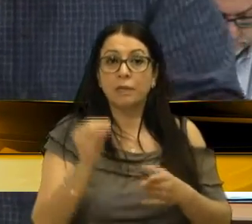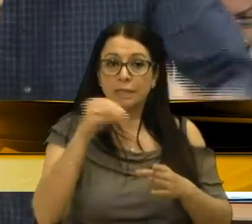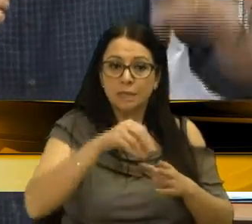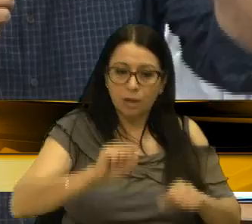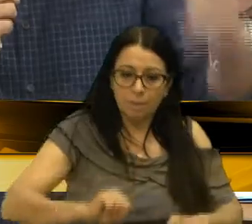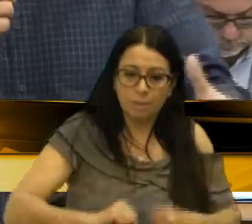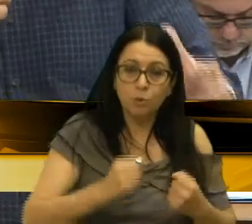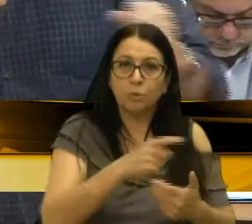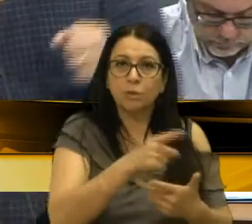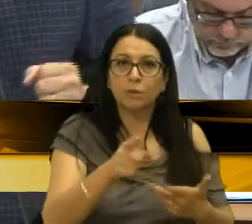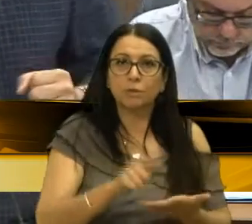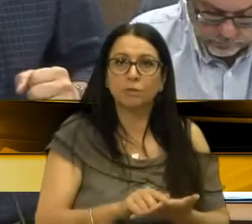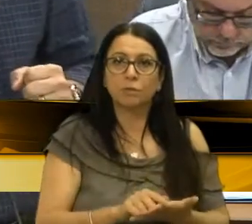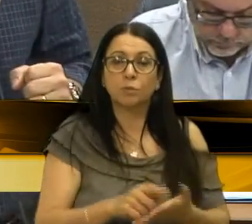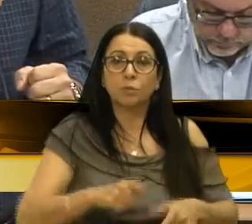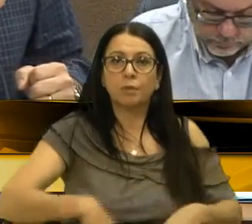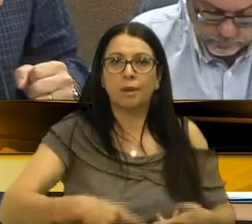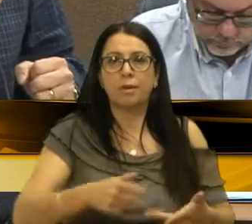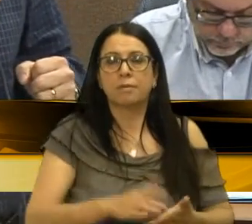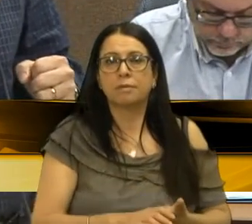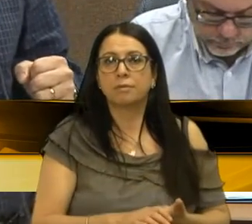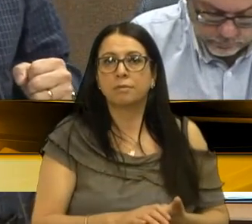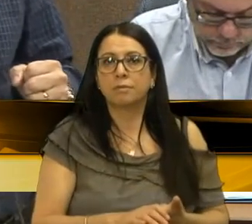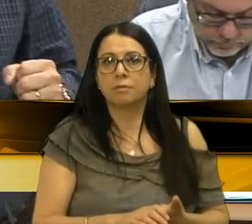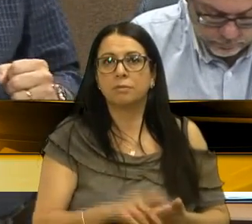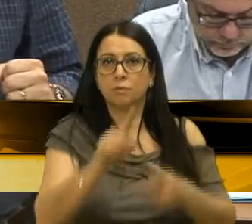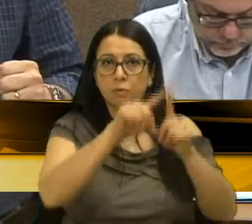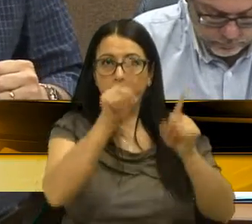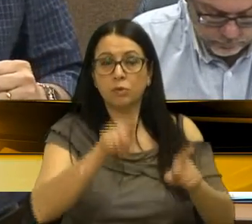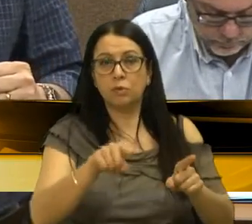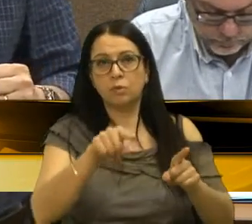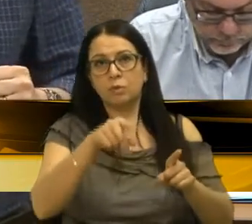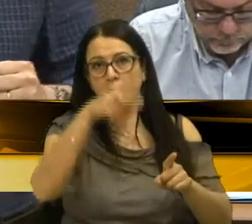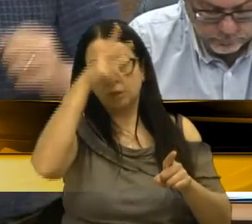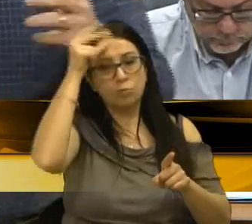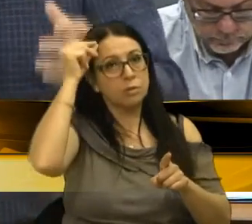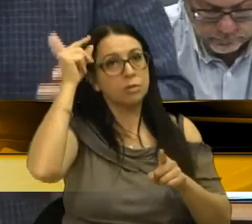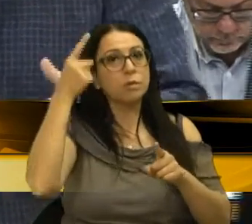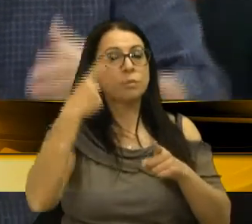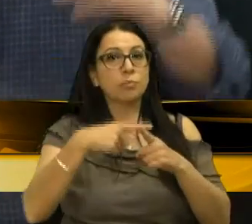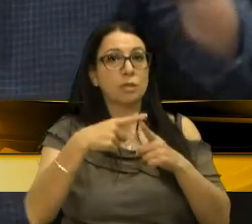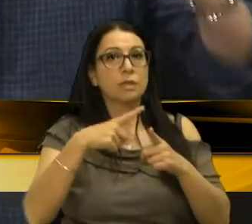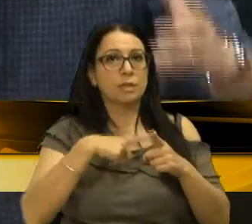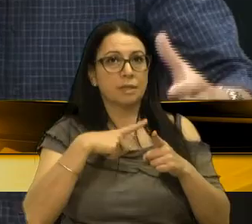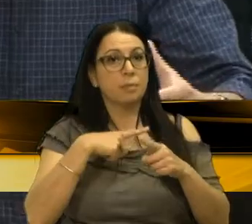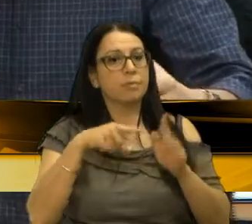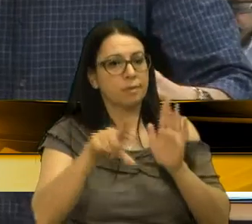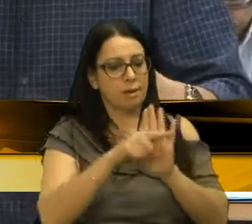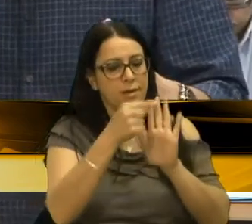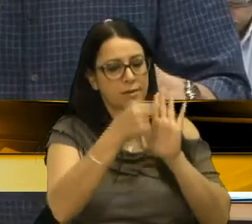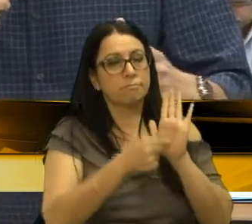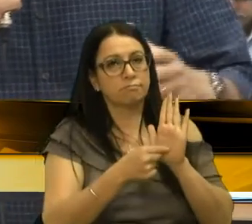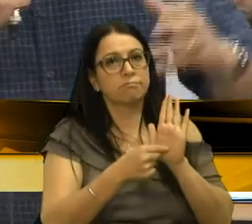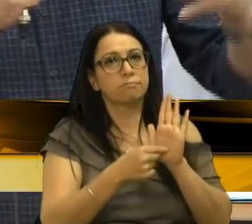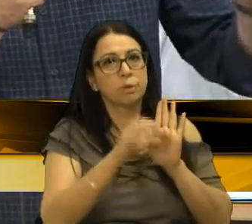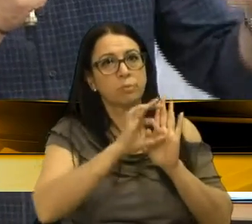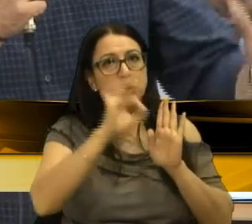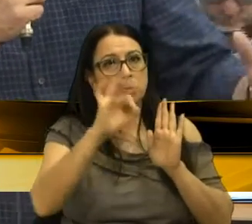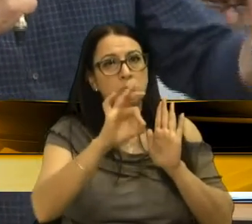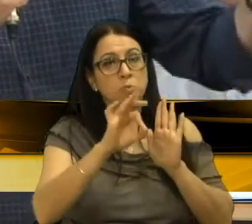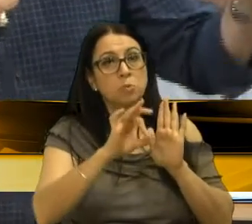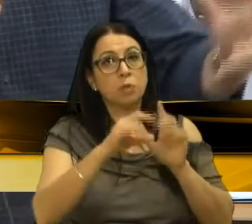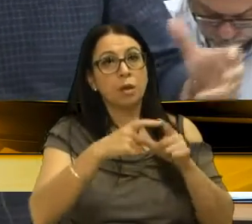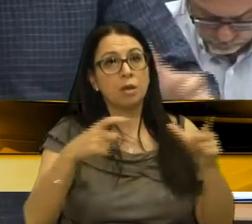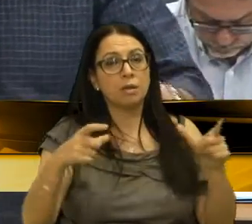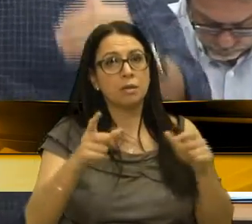empenhado com os gastos com os servidores do município. Até porque temos, por lei também, um percentual muito grande a